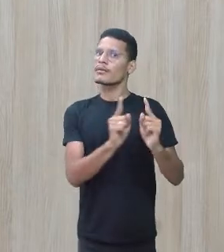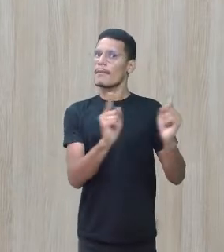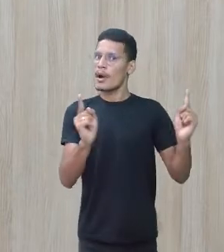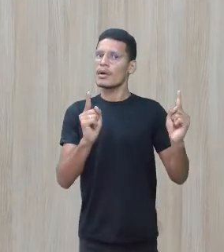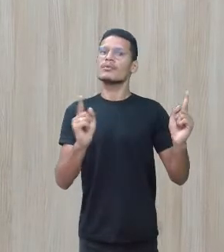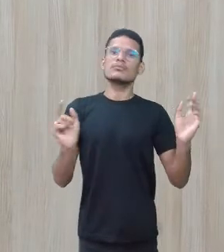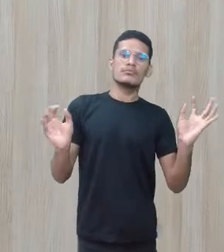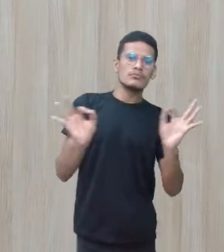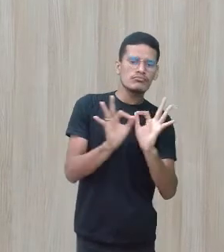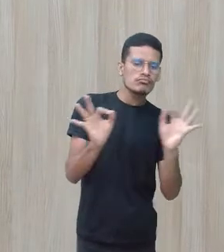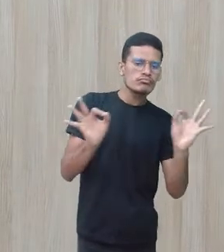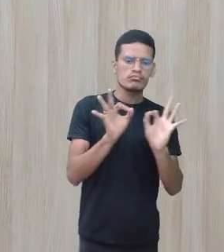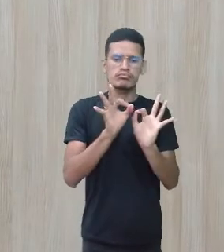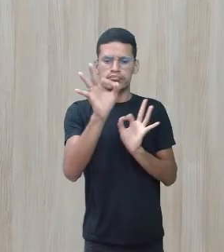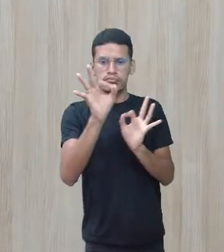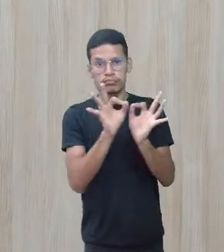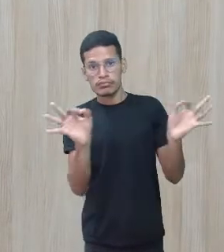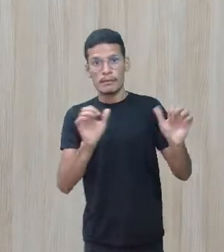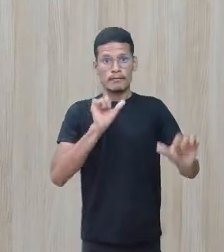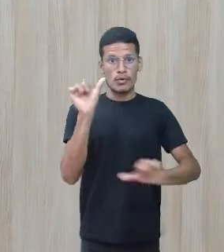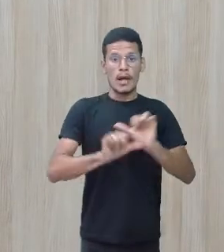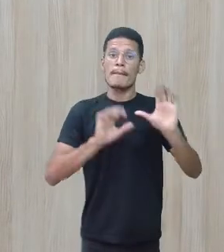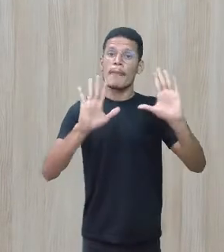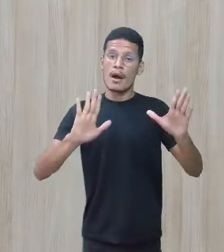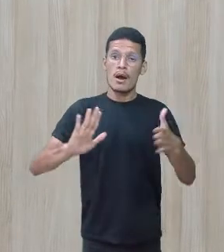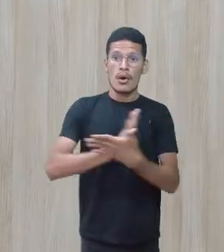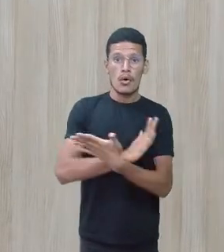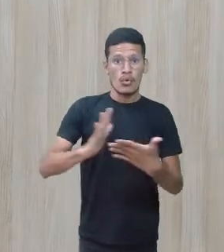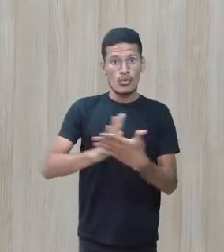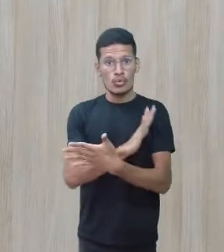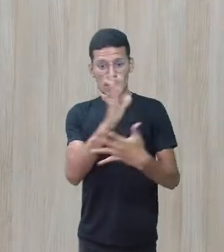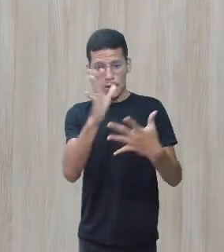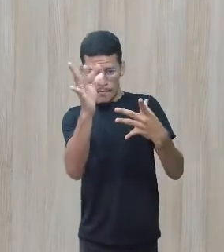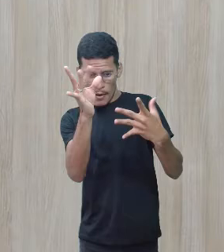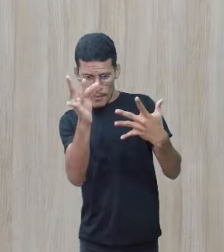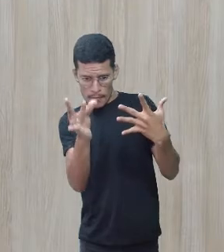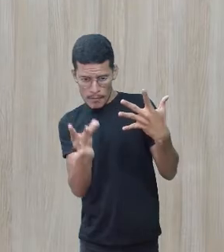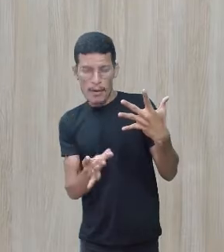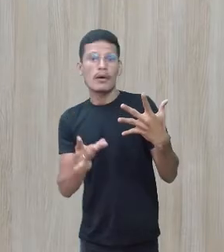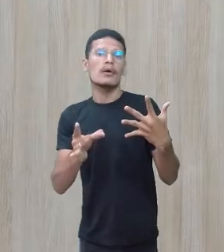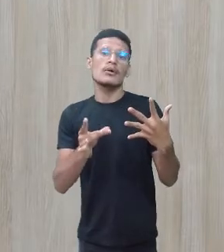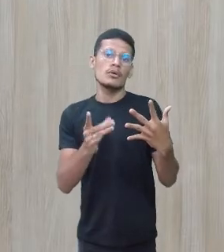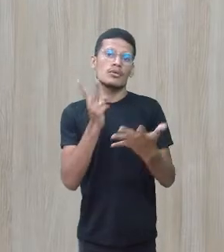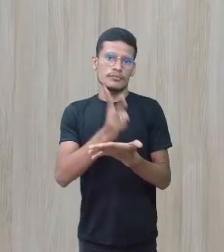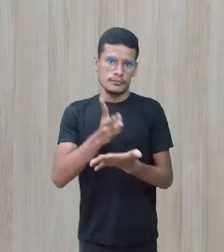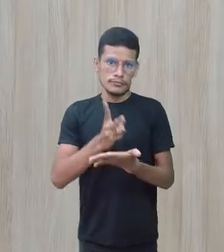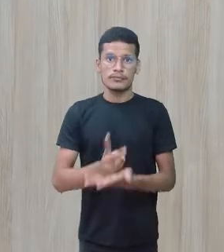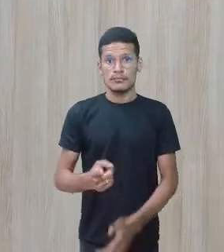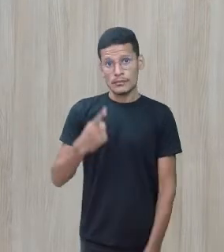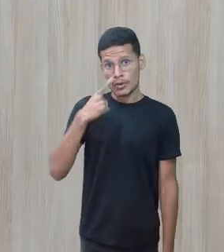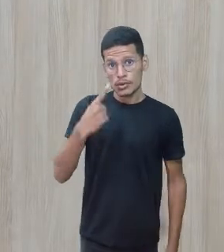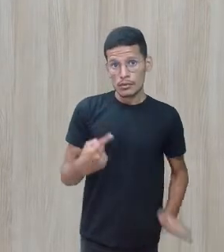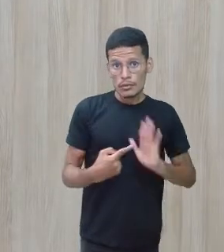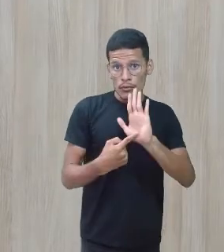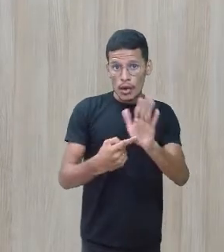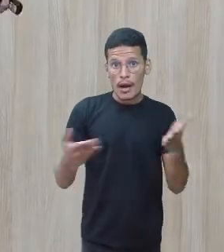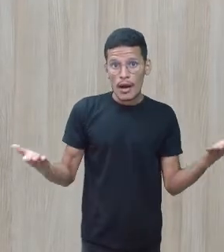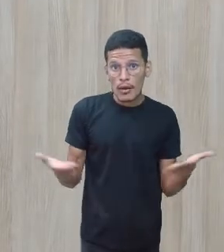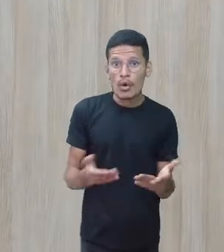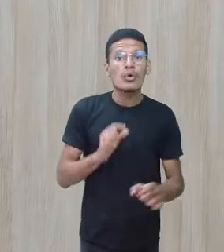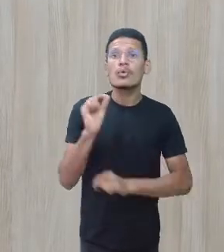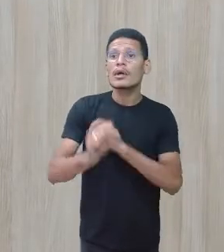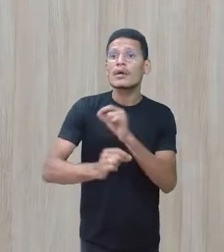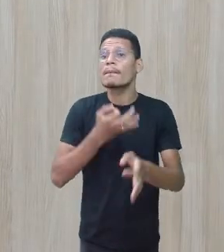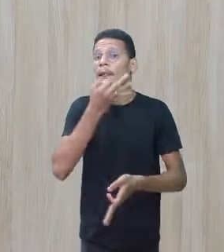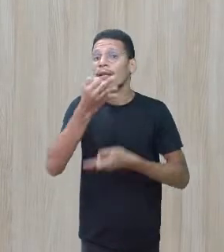alterado, mas alguns elementos estão permanecendo os mesmos, né? E aí eu vou trazer agora quais são os comentários,